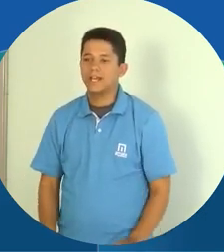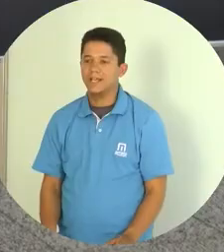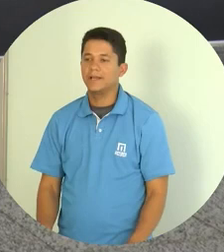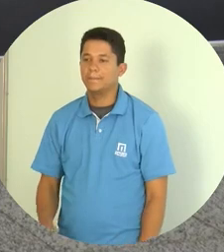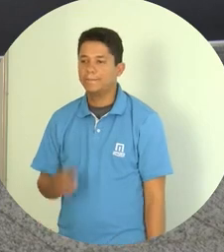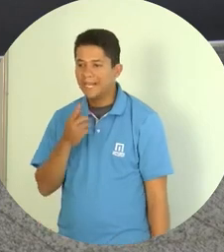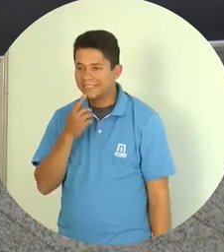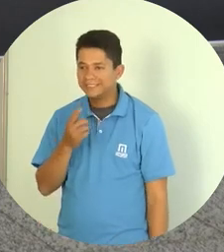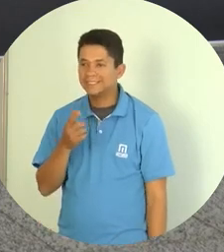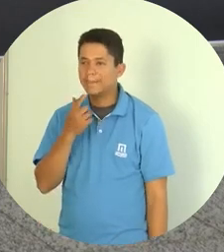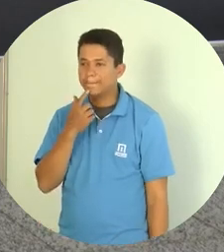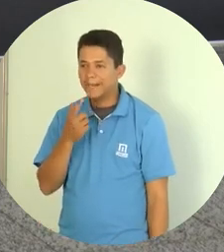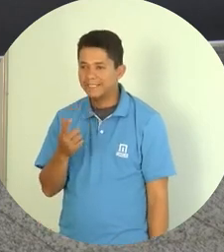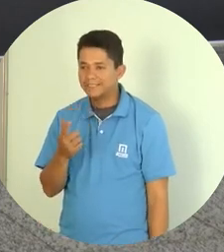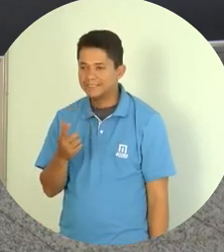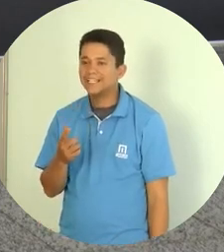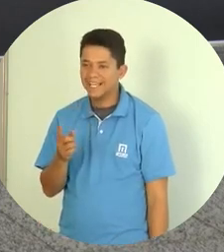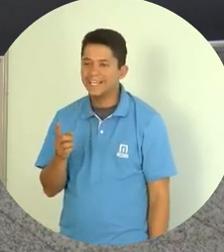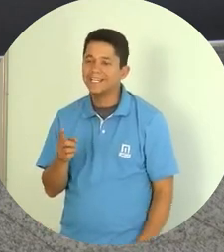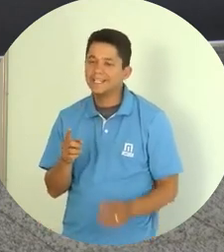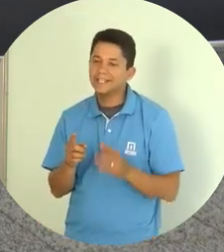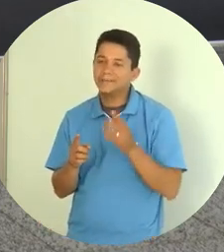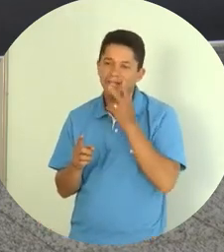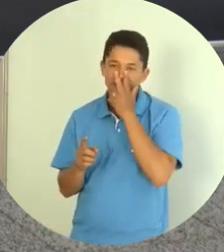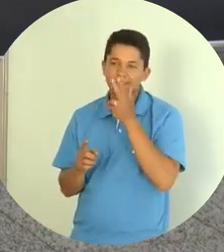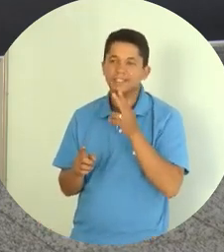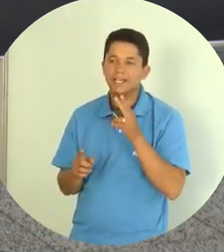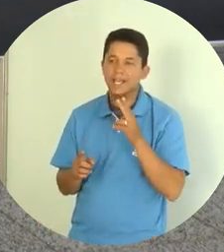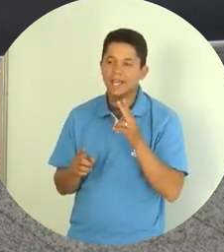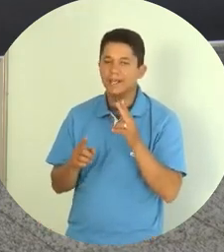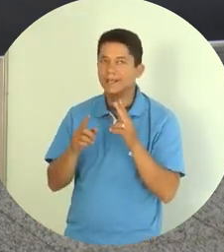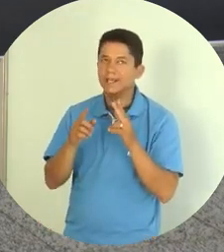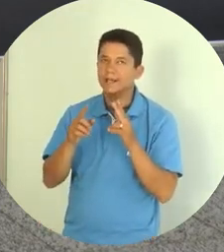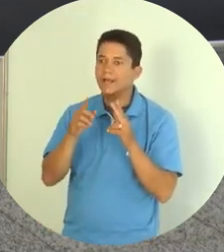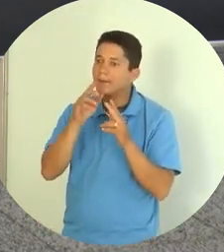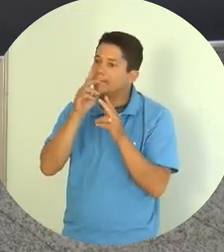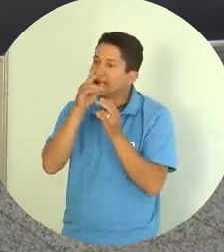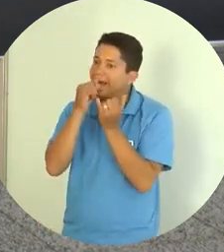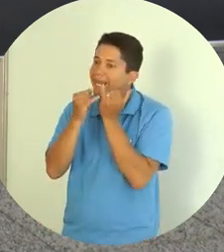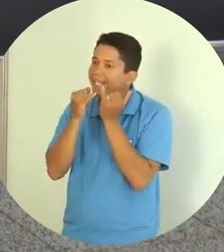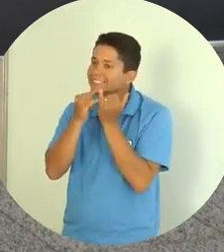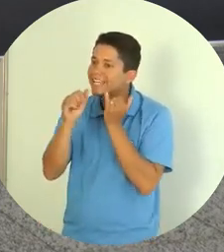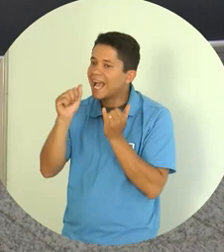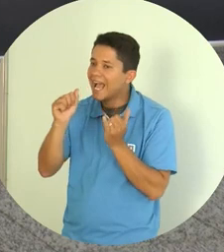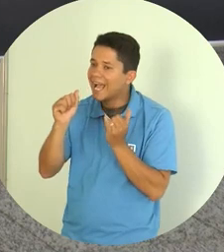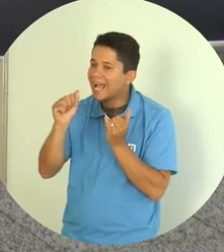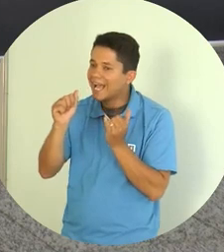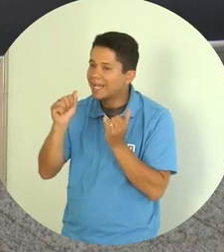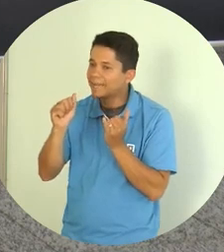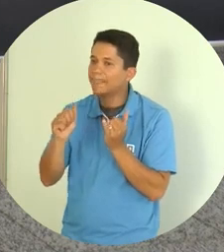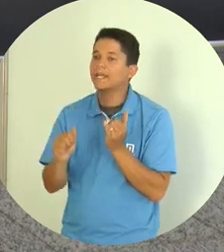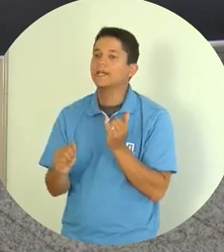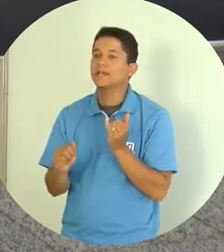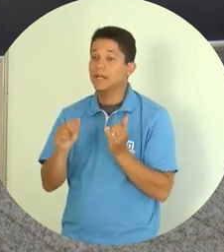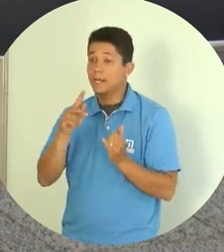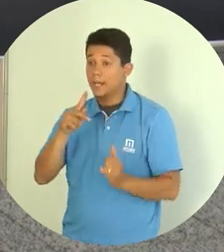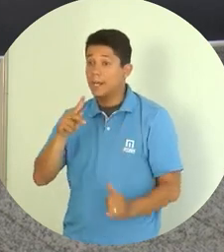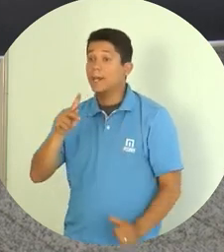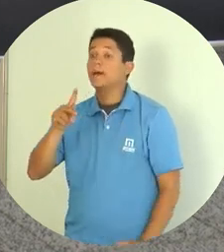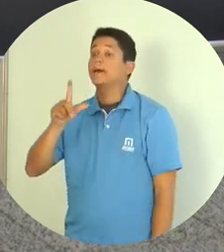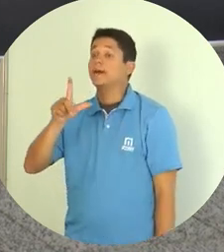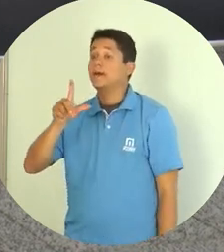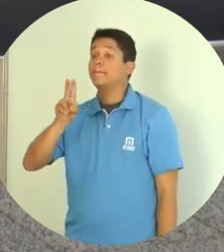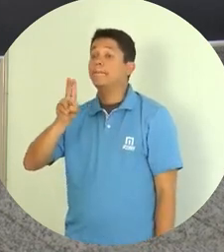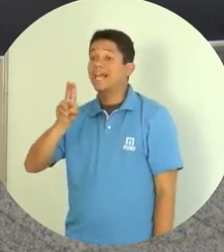tem pressões de vento muito altas e a estaca está sempre sendo tracionada e comprimida, dependendo da direção do vento,